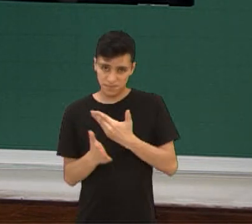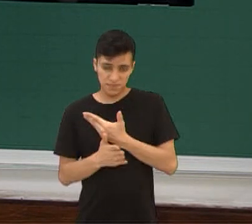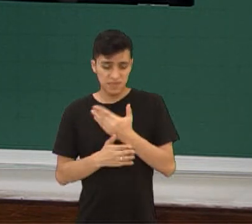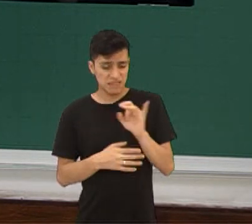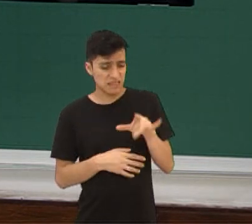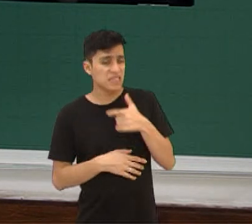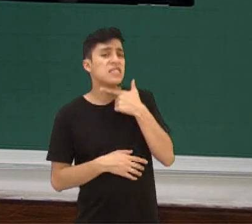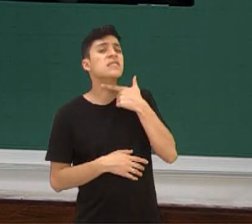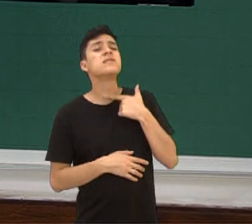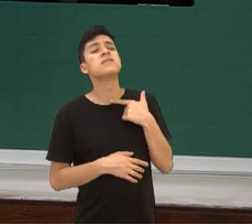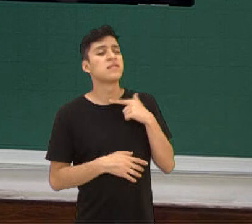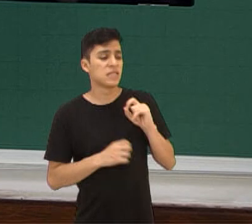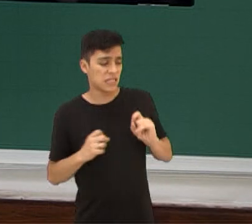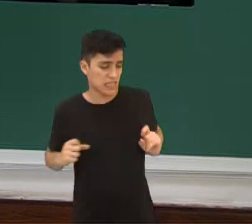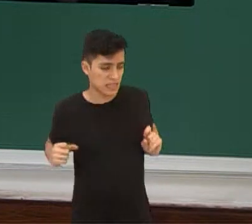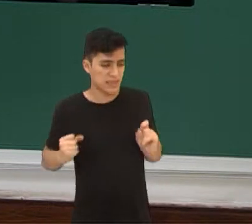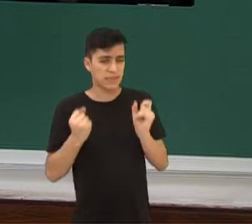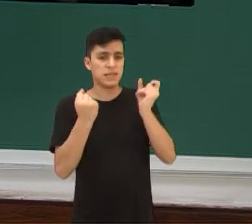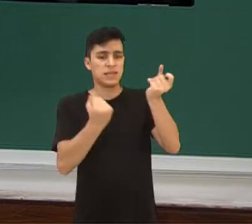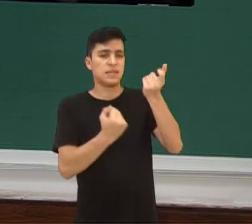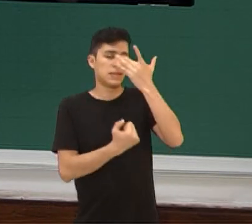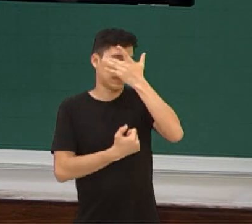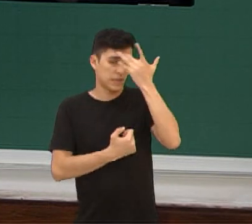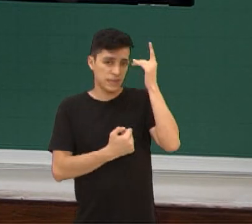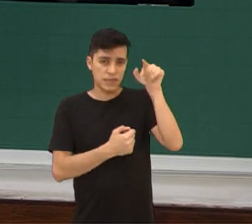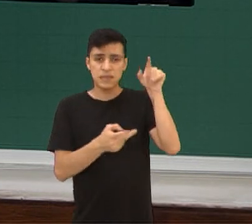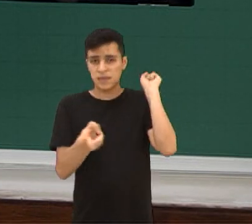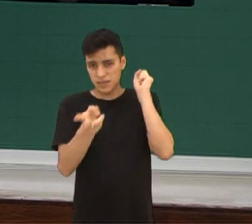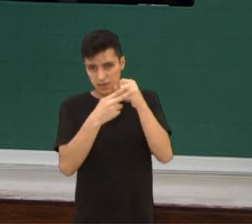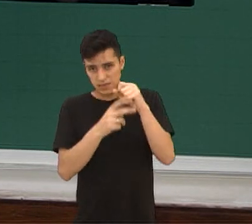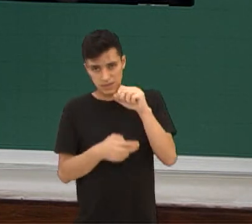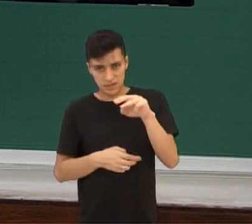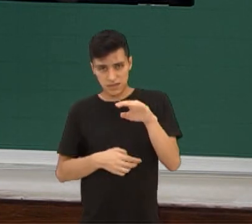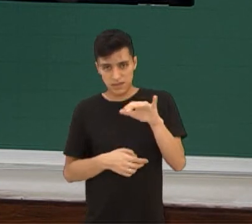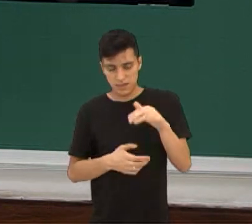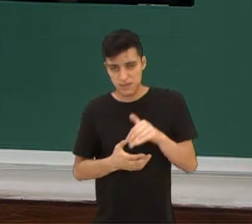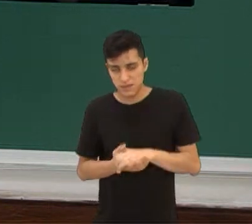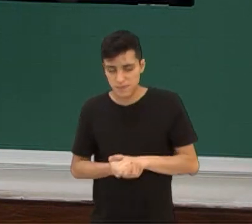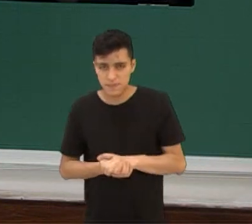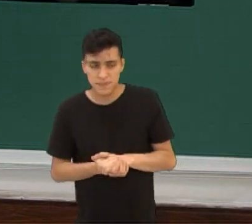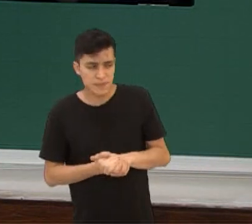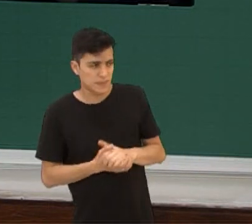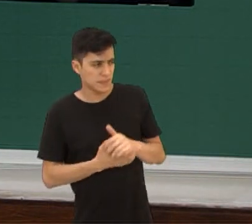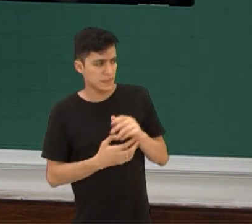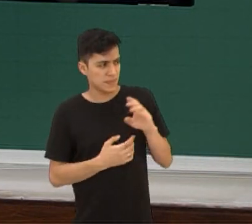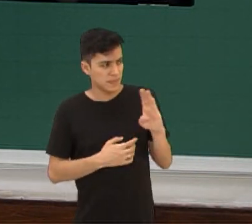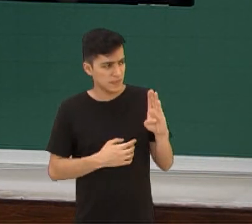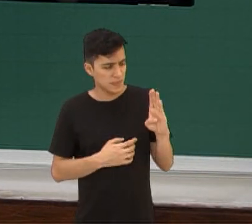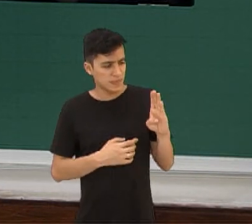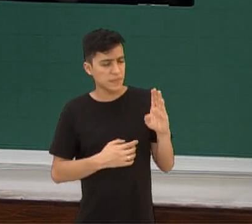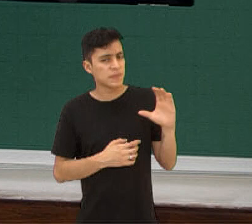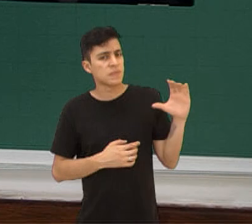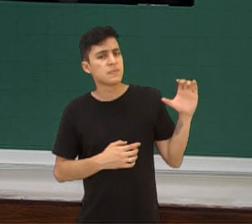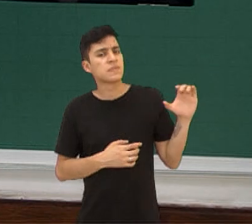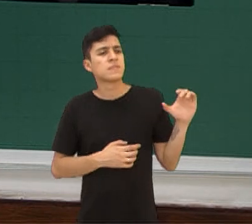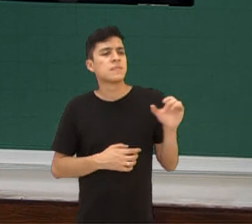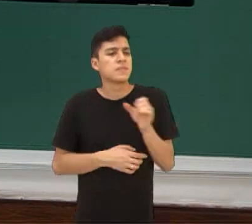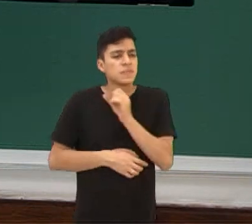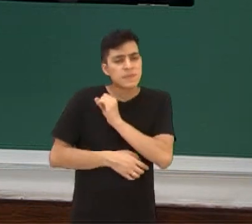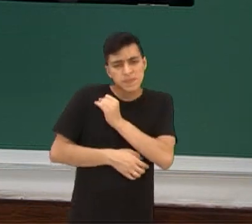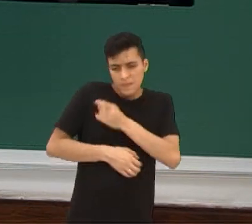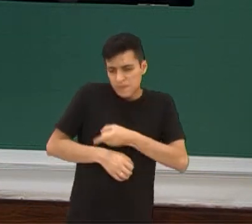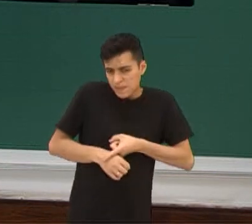que é a vontade, o esforço de uma pessoa? Esse é o verbo de câmbio. B, el cambio rápido e momentâneo,